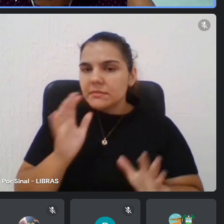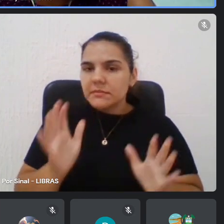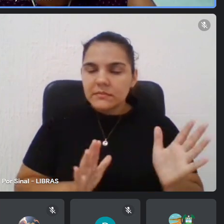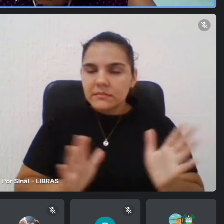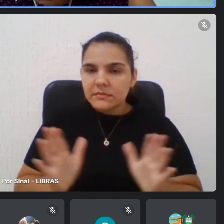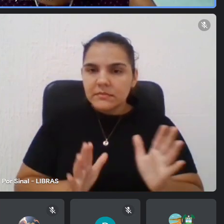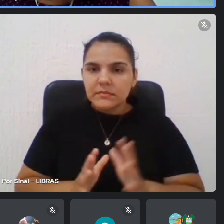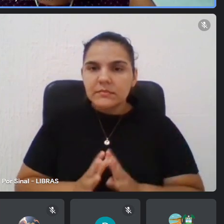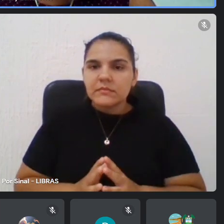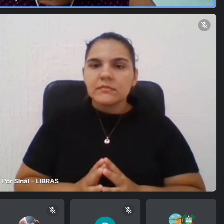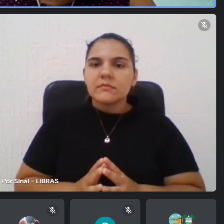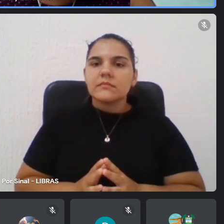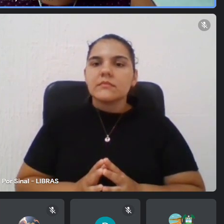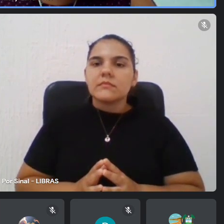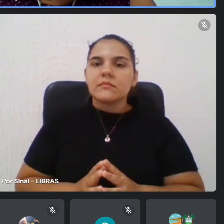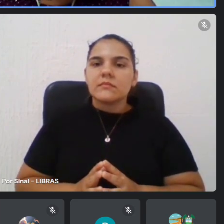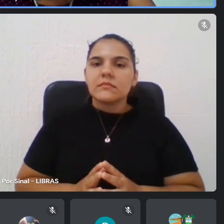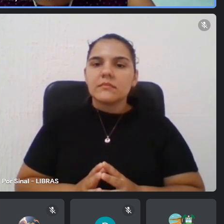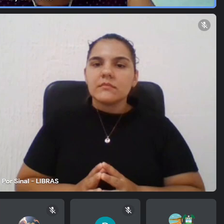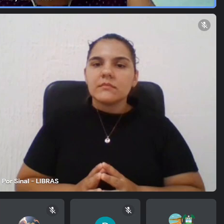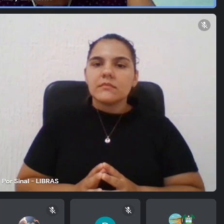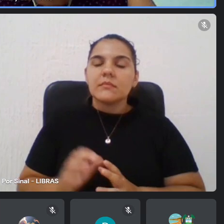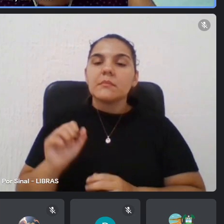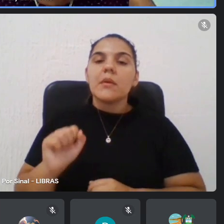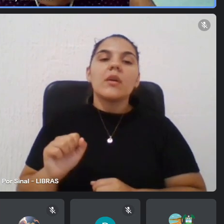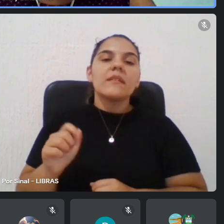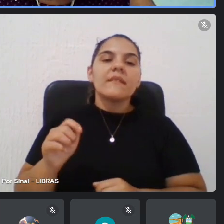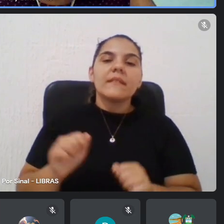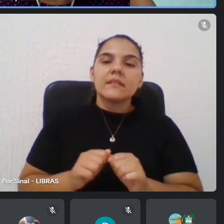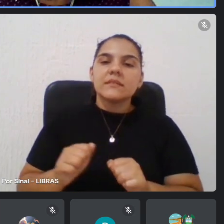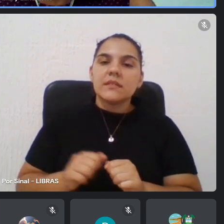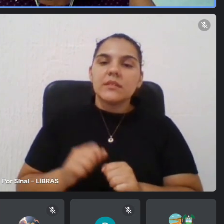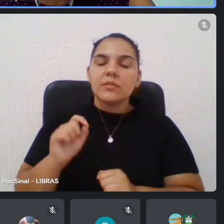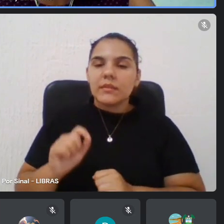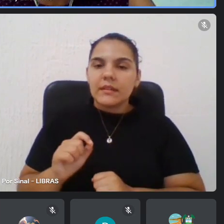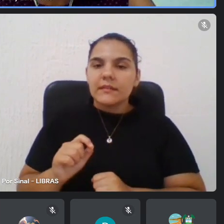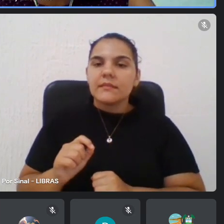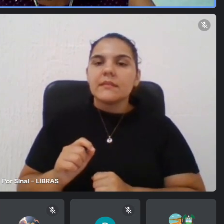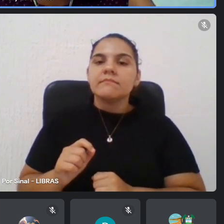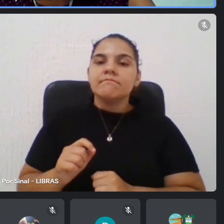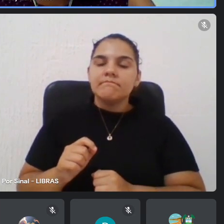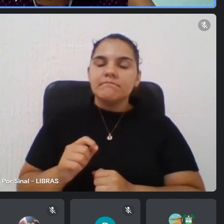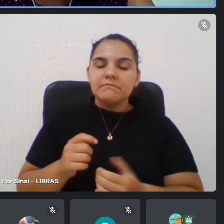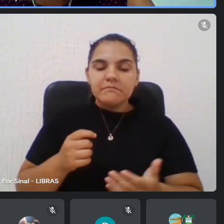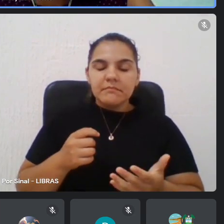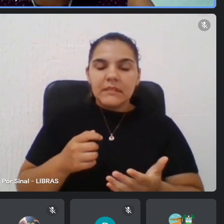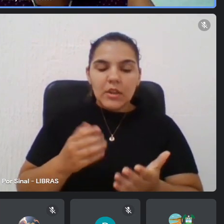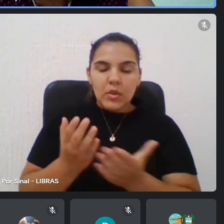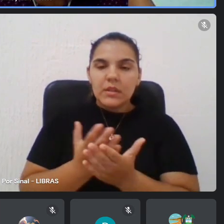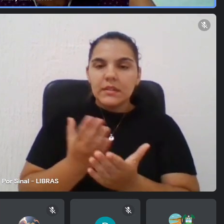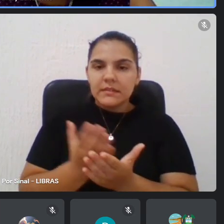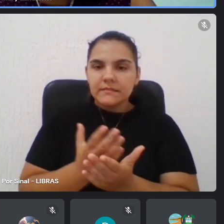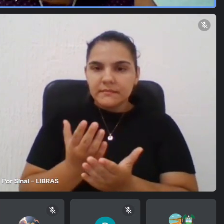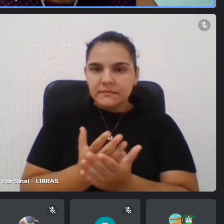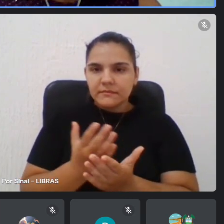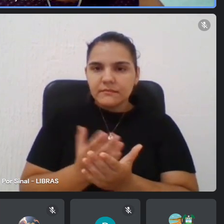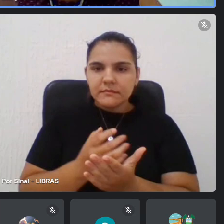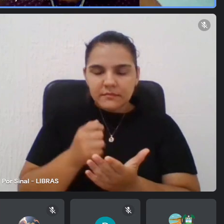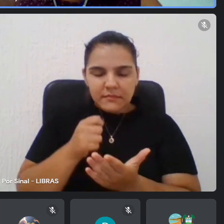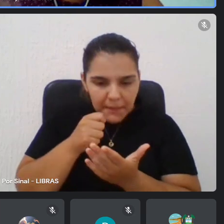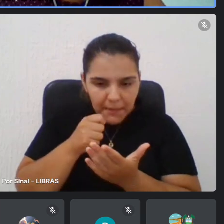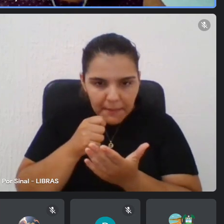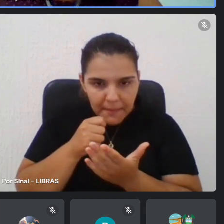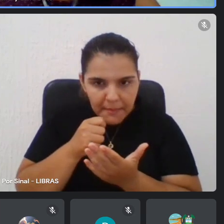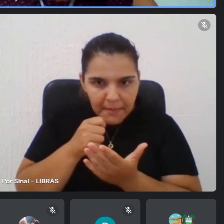um livro? é fazer um áudio-livro, é fazer o todo no formato de áudio, aonde um